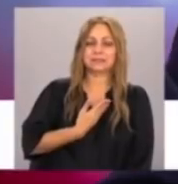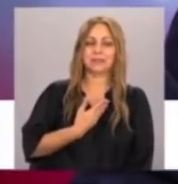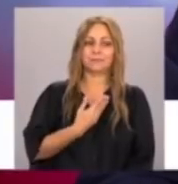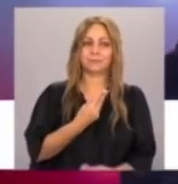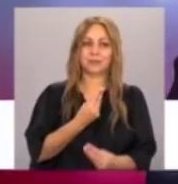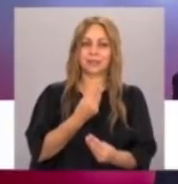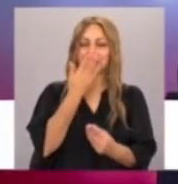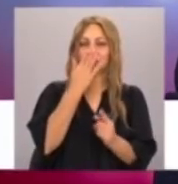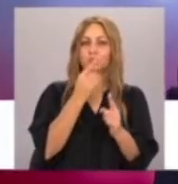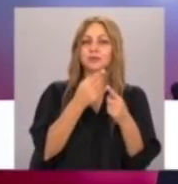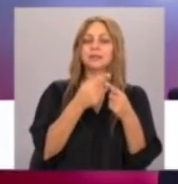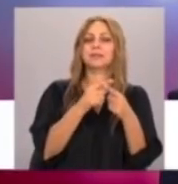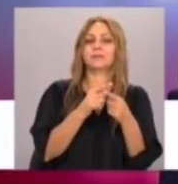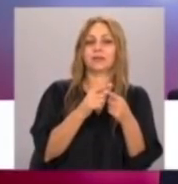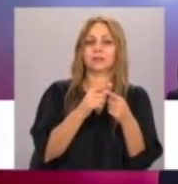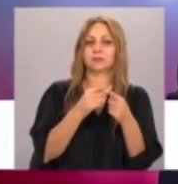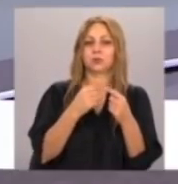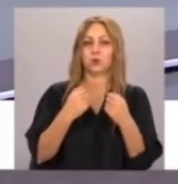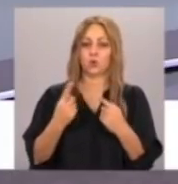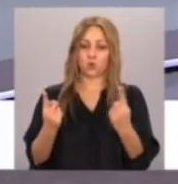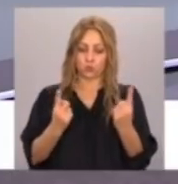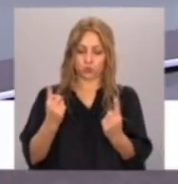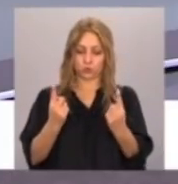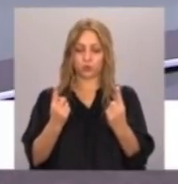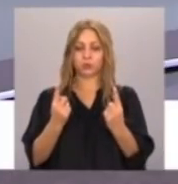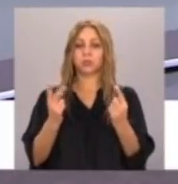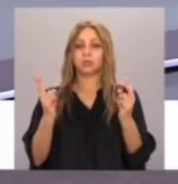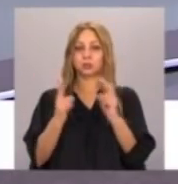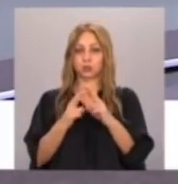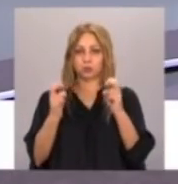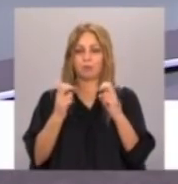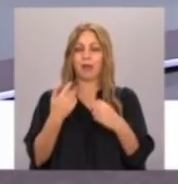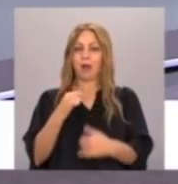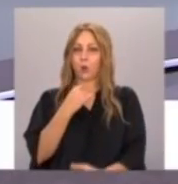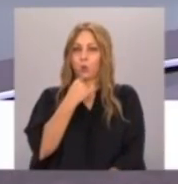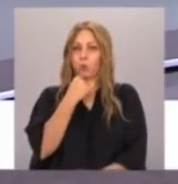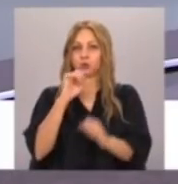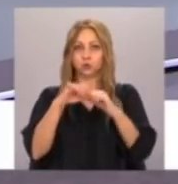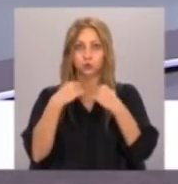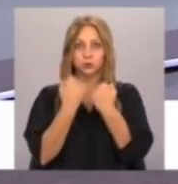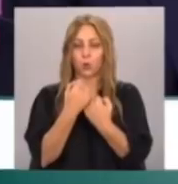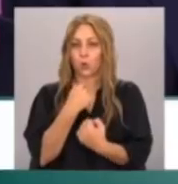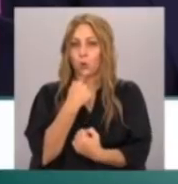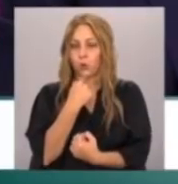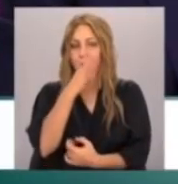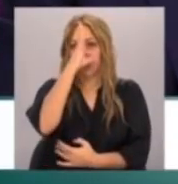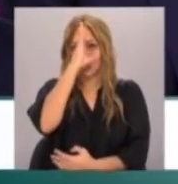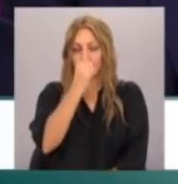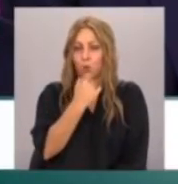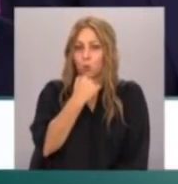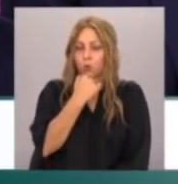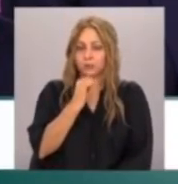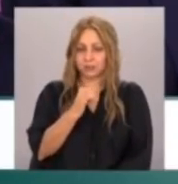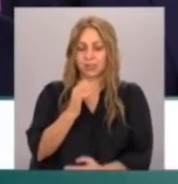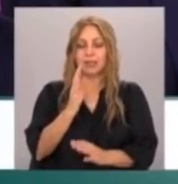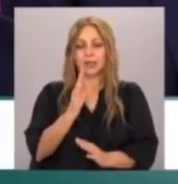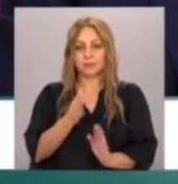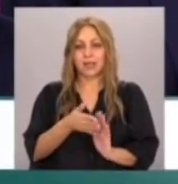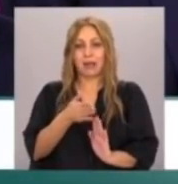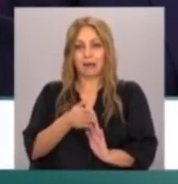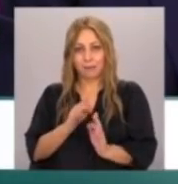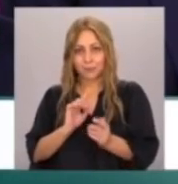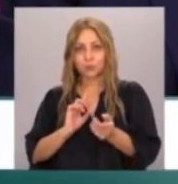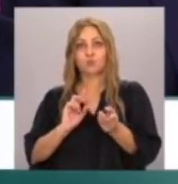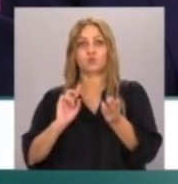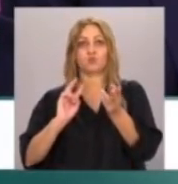fazem pressão dado o diagnóstico fazermos ambos de termos demasiado socialismo demasiado estado e ao que tem que mudar e mudar pressa e do nosso